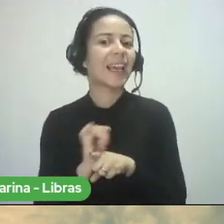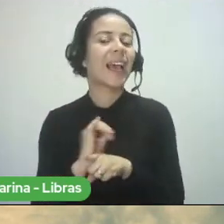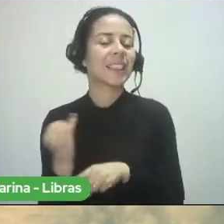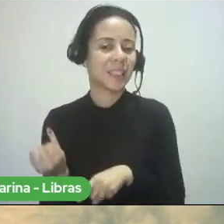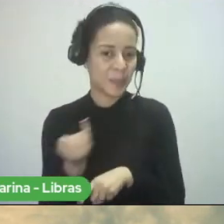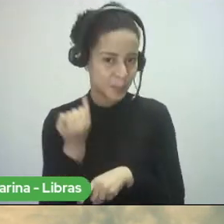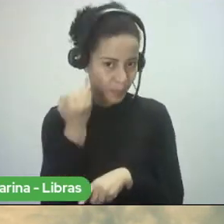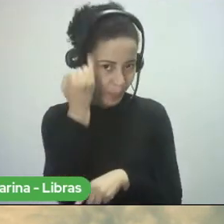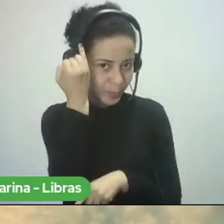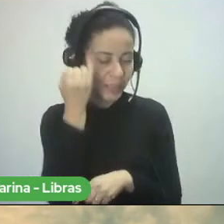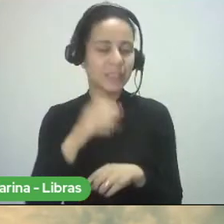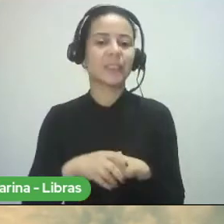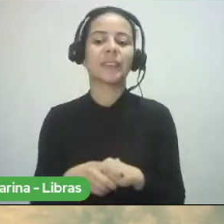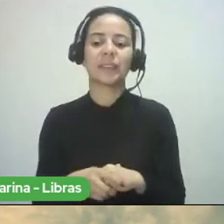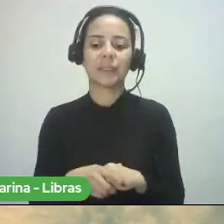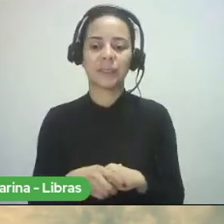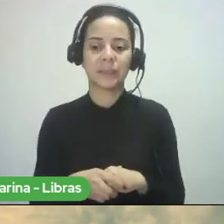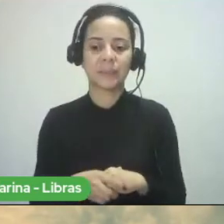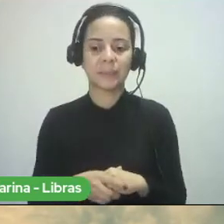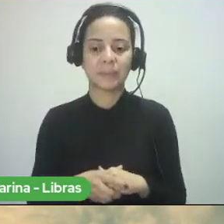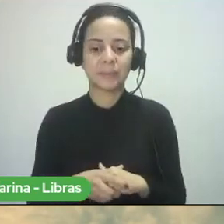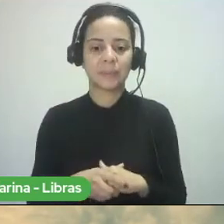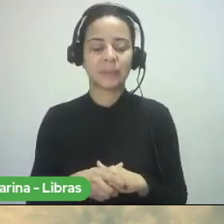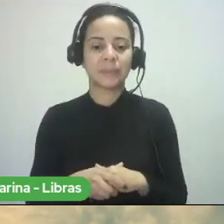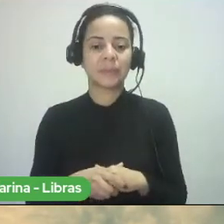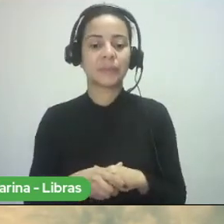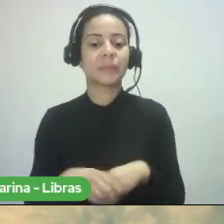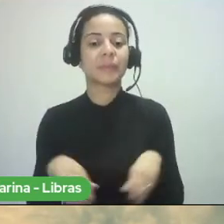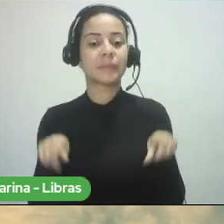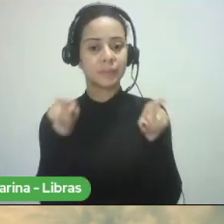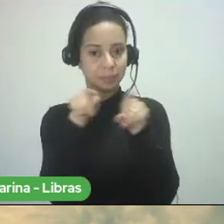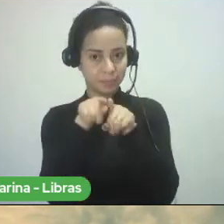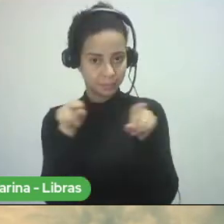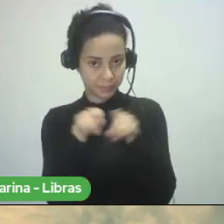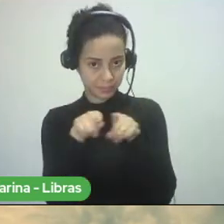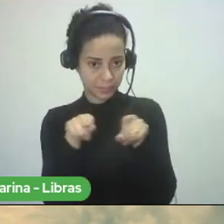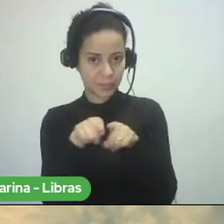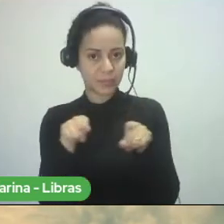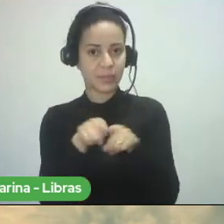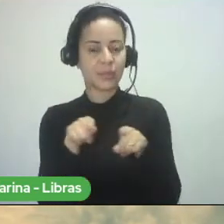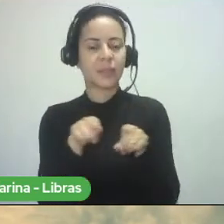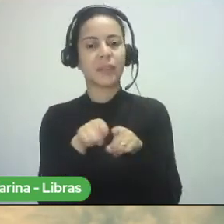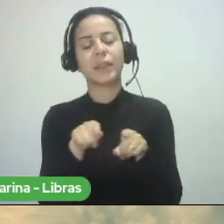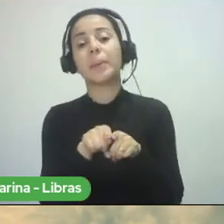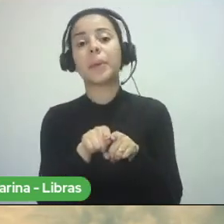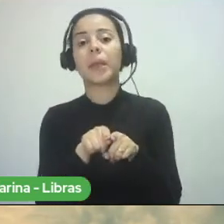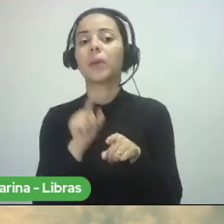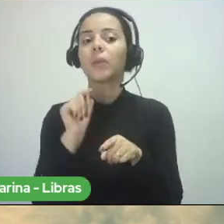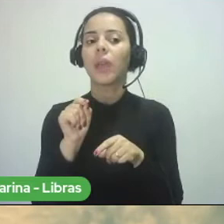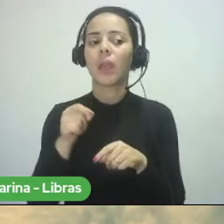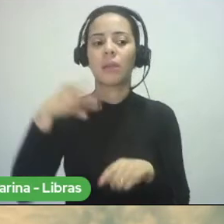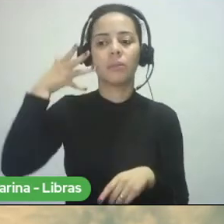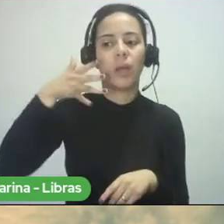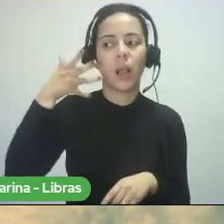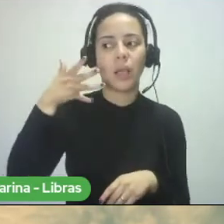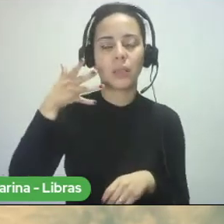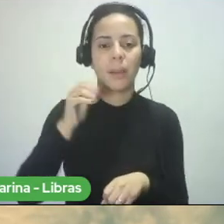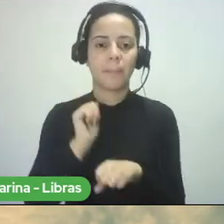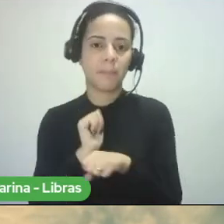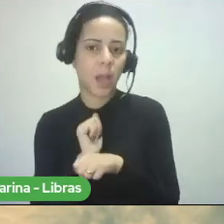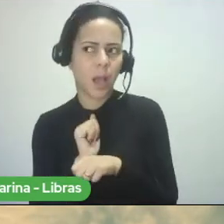pausas frequentes também dentro do workshop é muito importante para que a gente sempre esteja